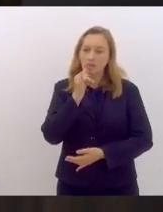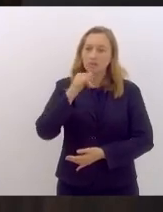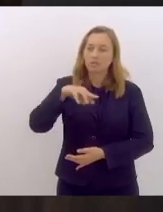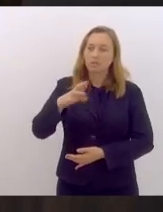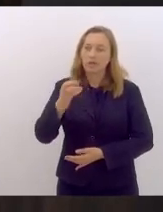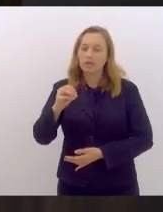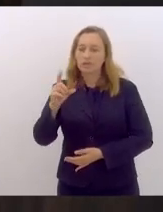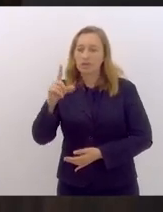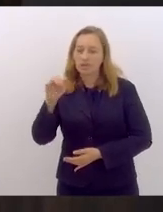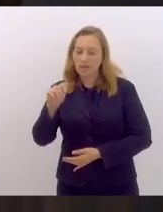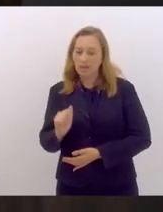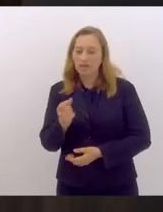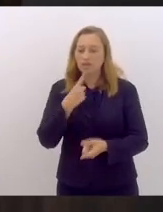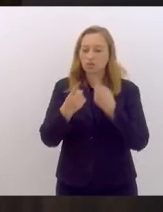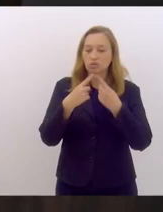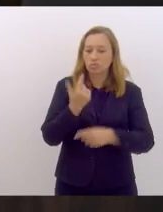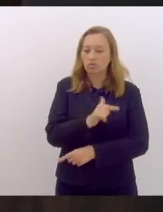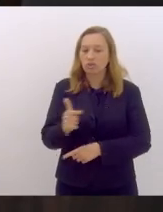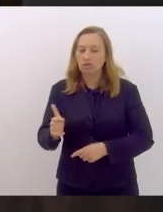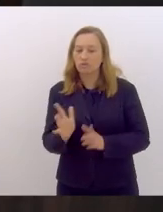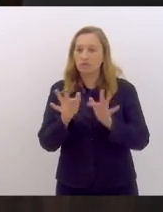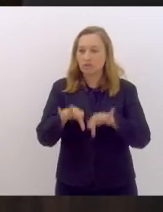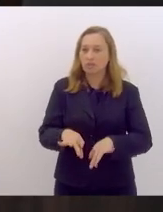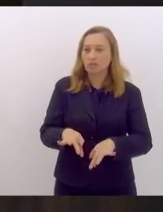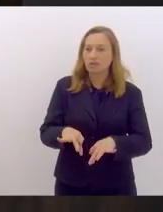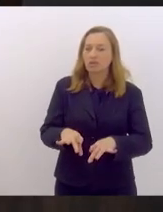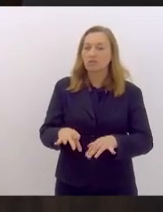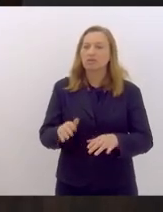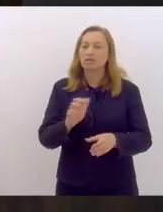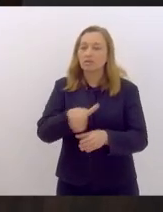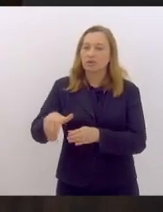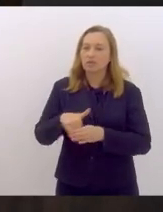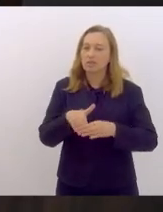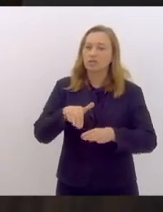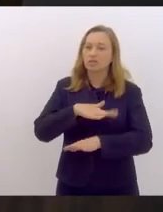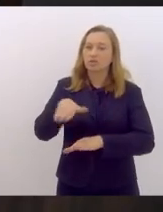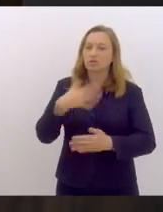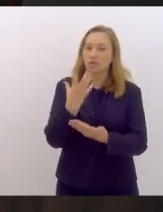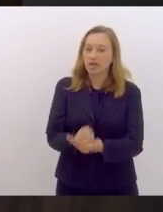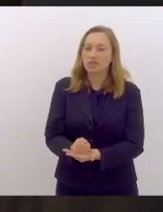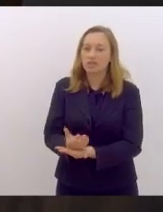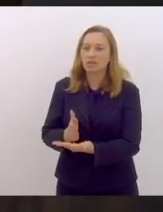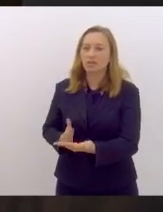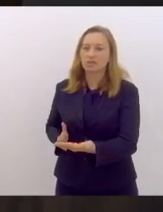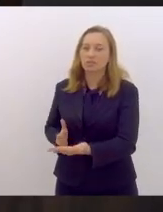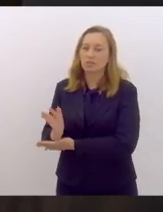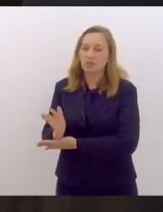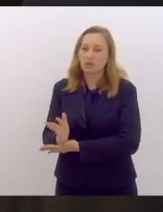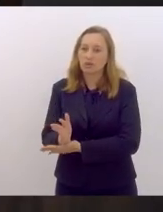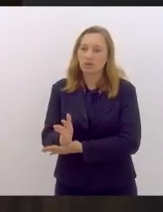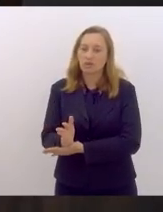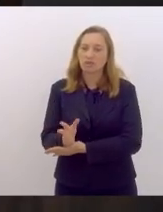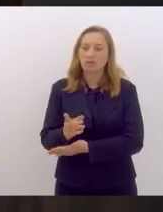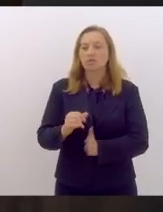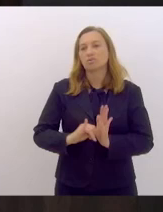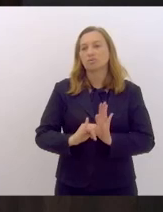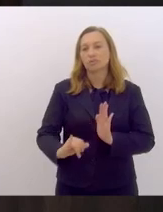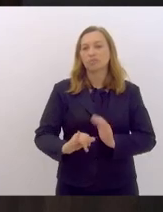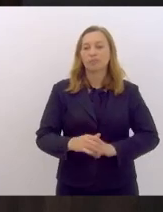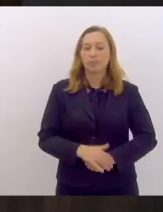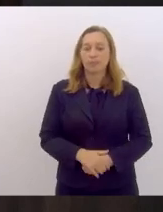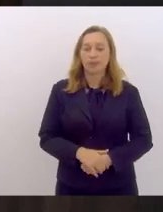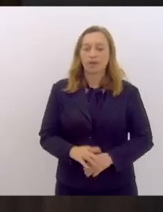Márcio Canella. Em discussão, não havendo que queira discutir, encerrada a discussão, em votação. Os senhores que aprovam, mas como estão, aprovado, vai à